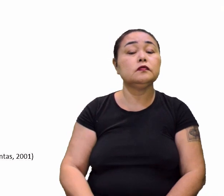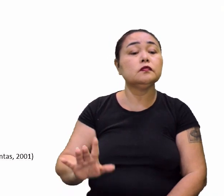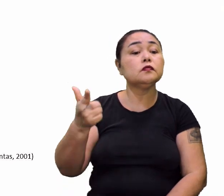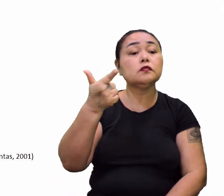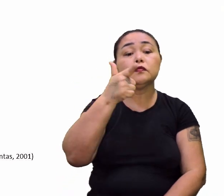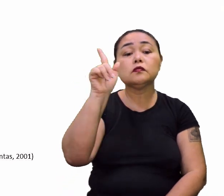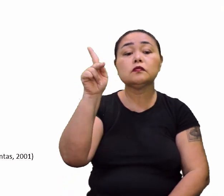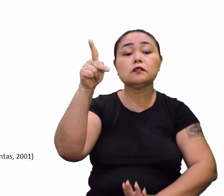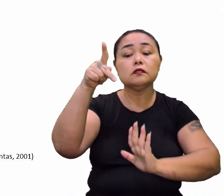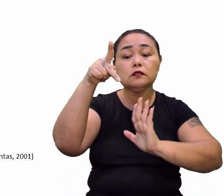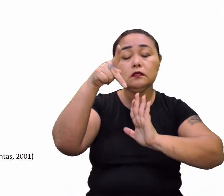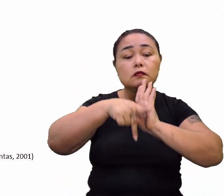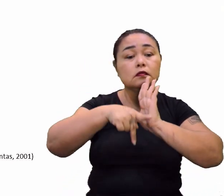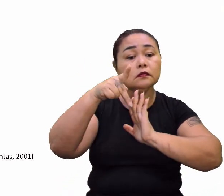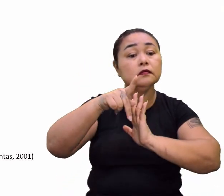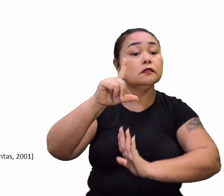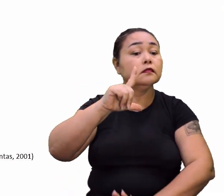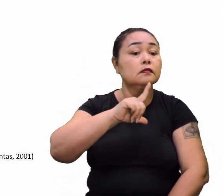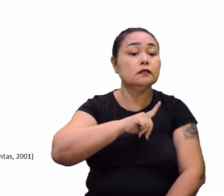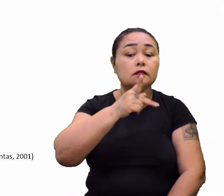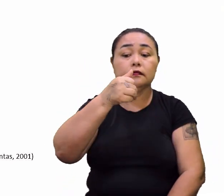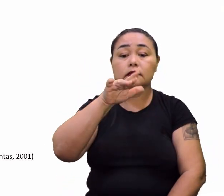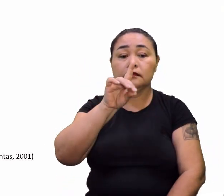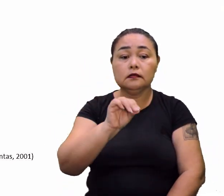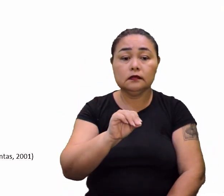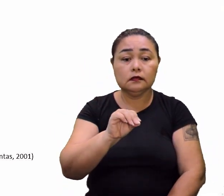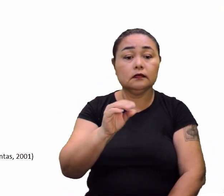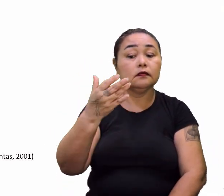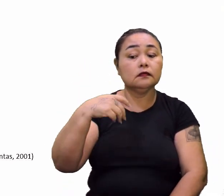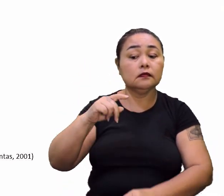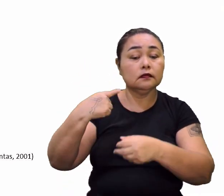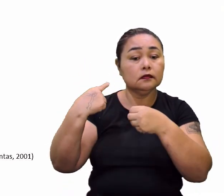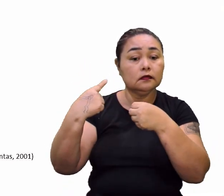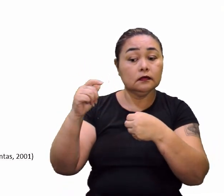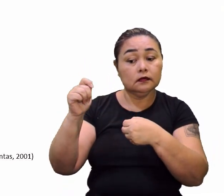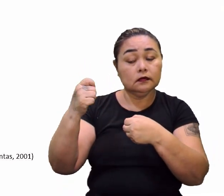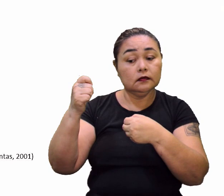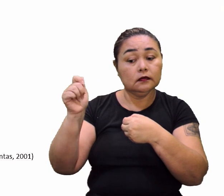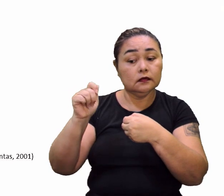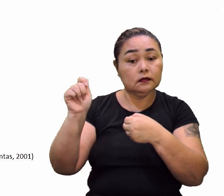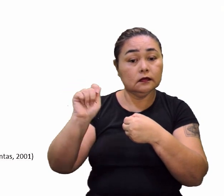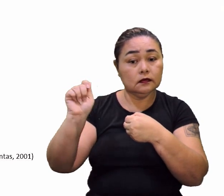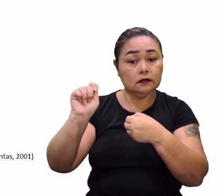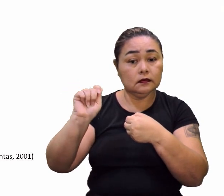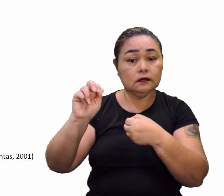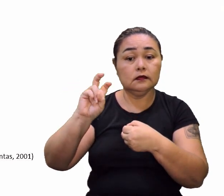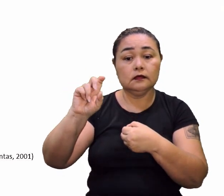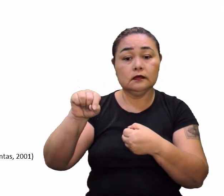outros projetos, temos aí o PAD Burareiro Arinquemes, que assentou aí